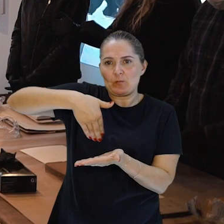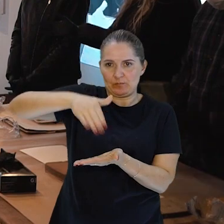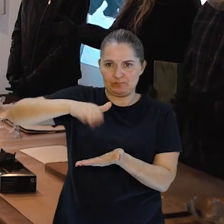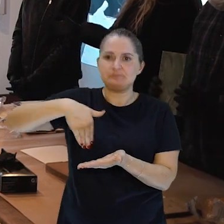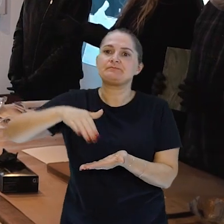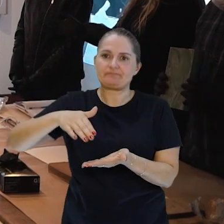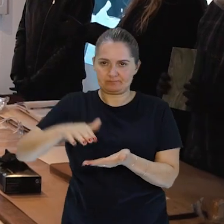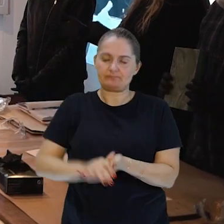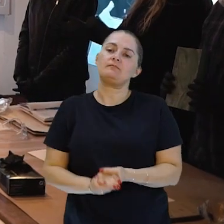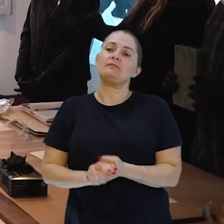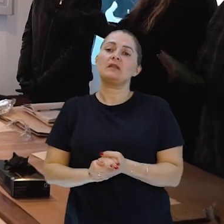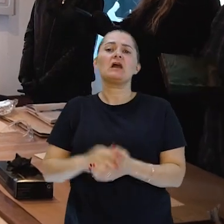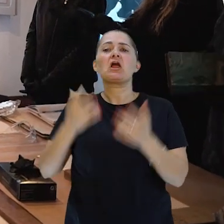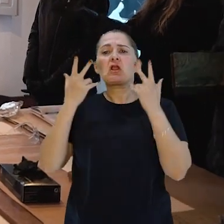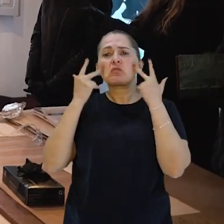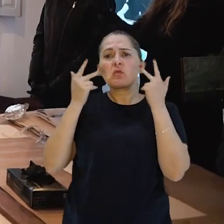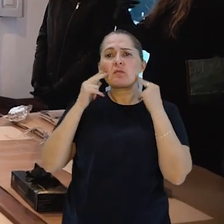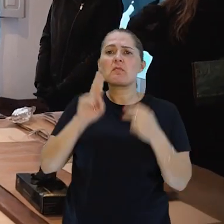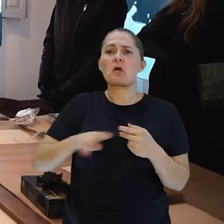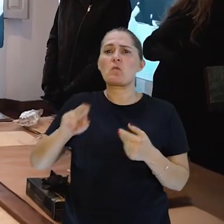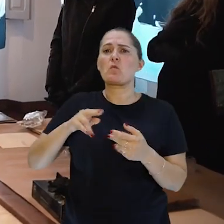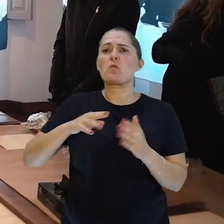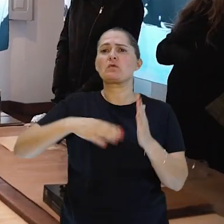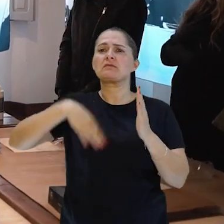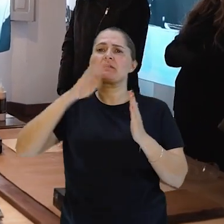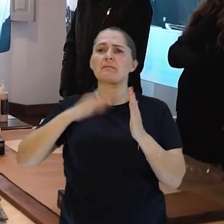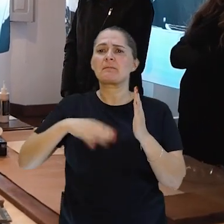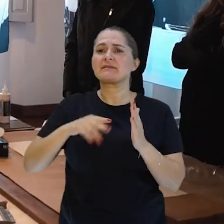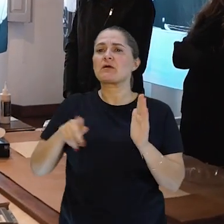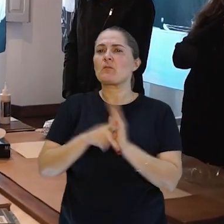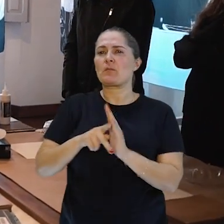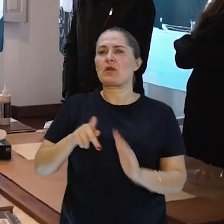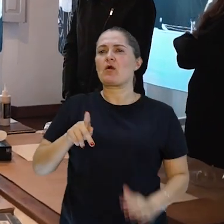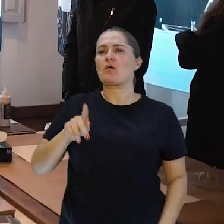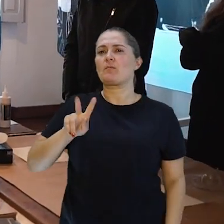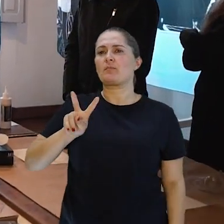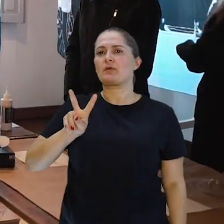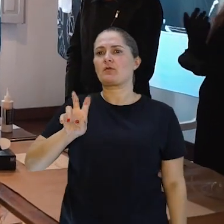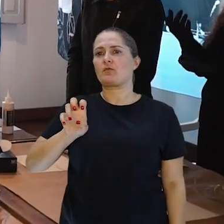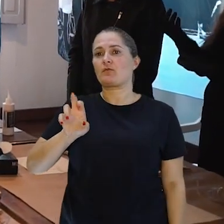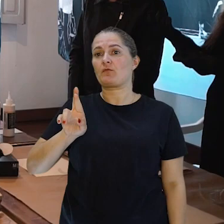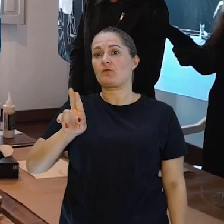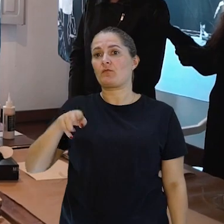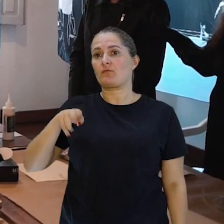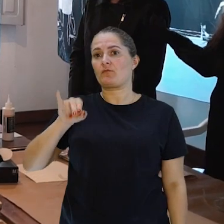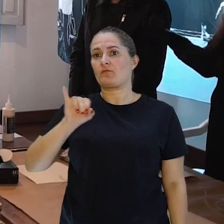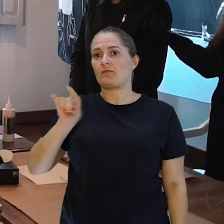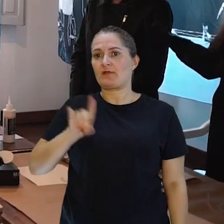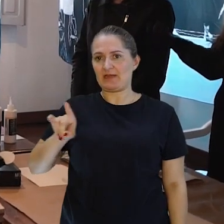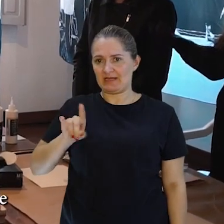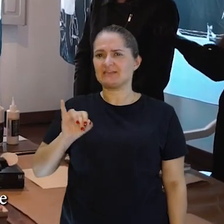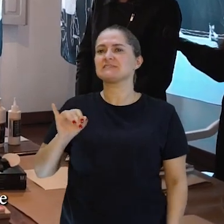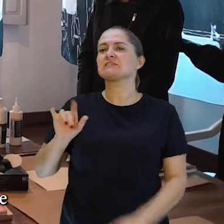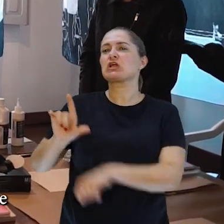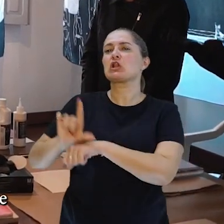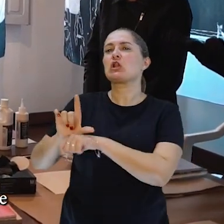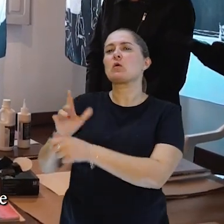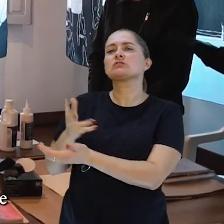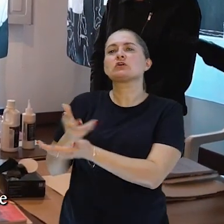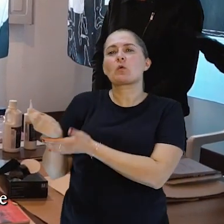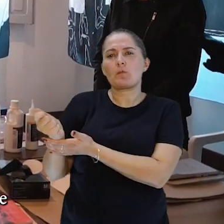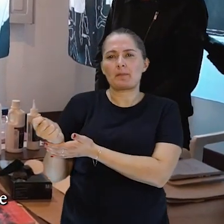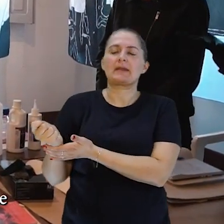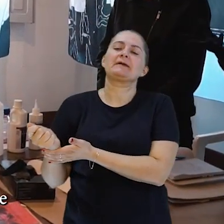que é o pincelzinho, tá? Normalmente pincel de verniz. Quando a gente vai